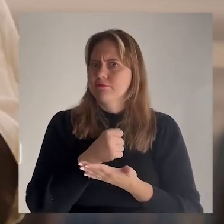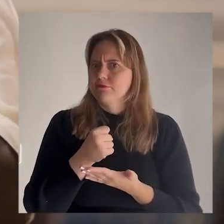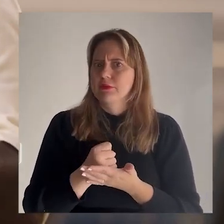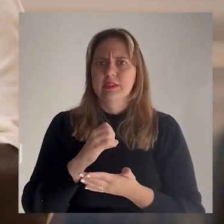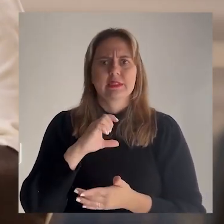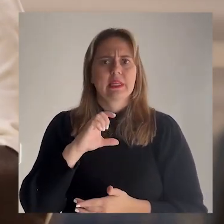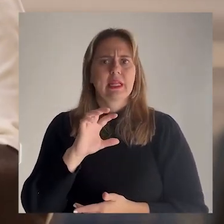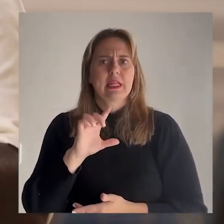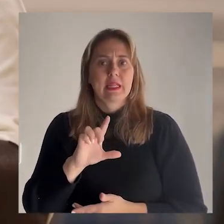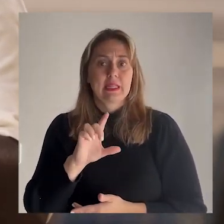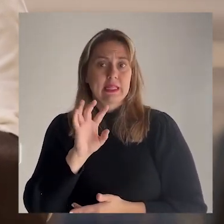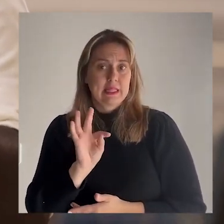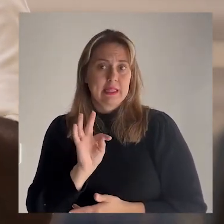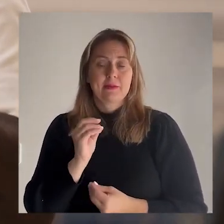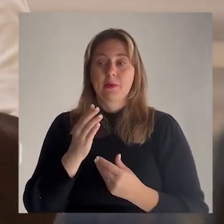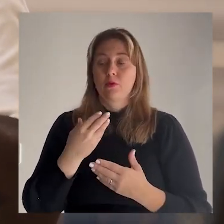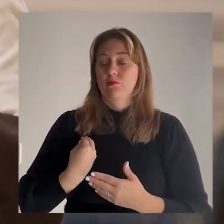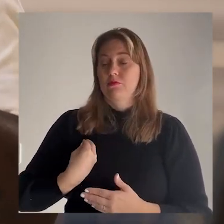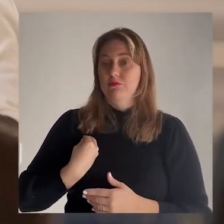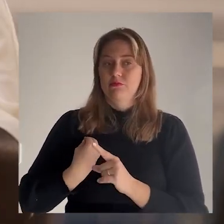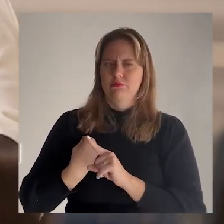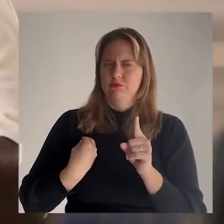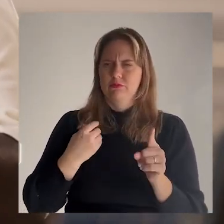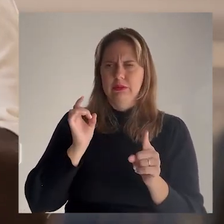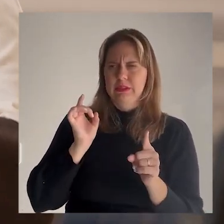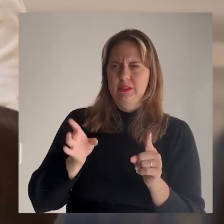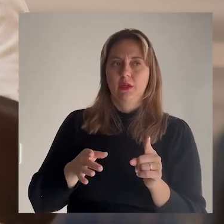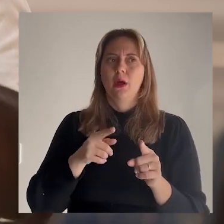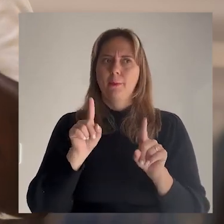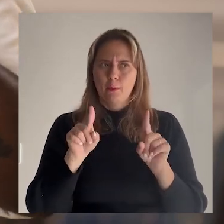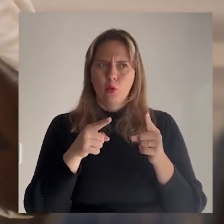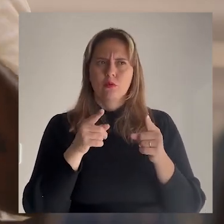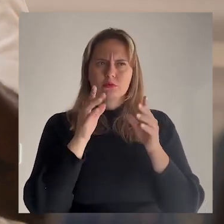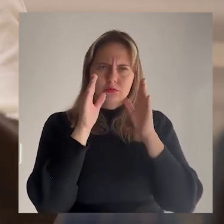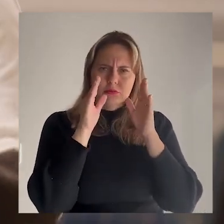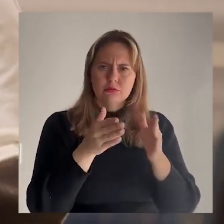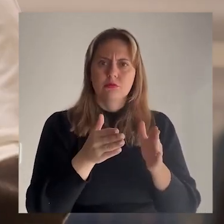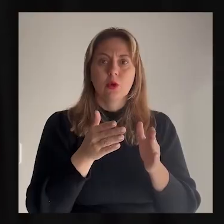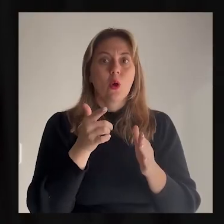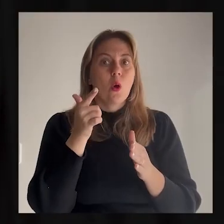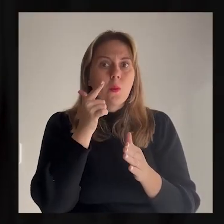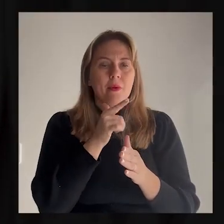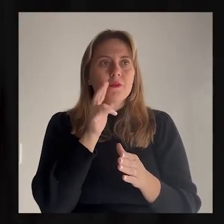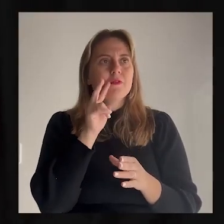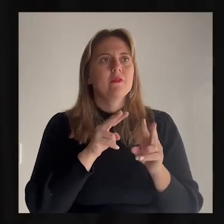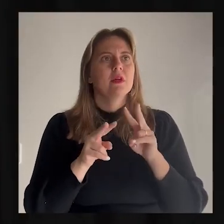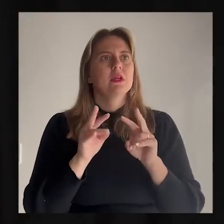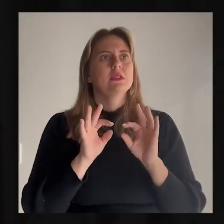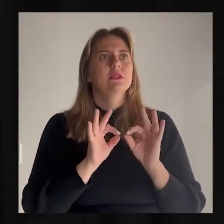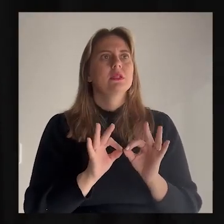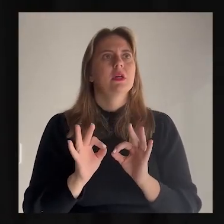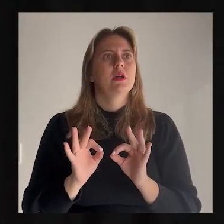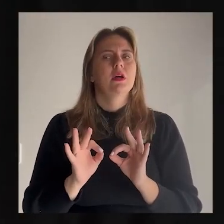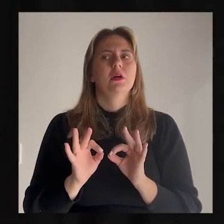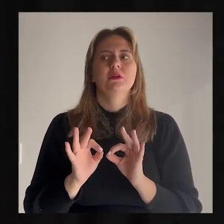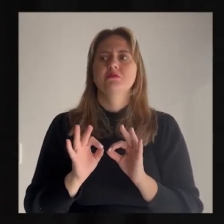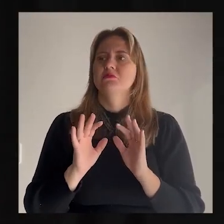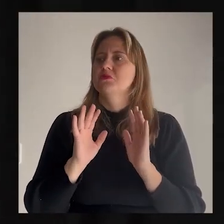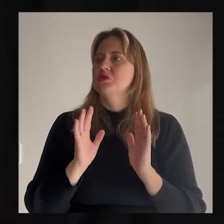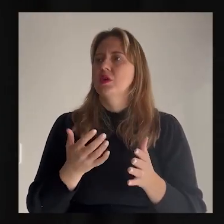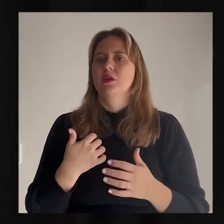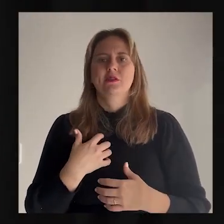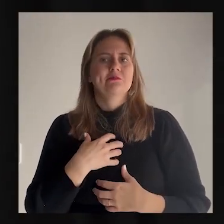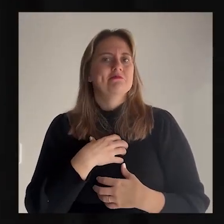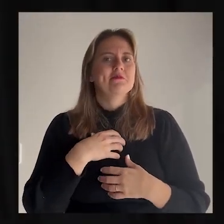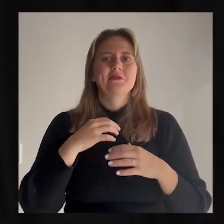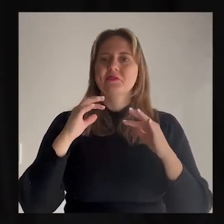para viver na música, e eu comecei a ir e ver que as coisas estavam dando certo, isso aí para mim já começou a me deixar